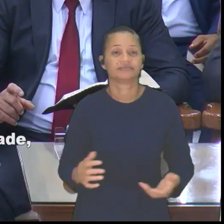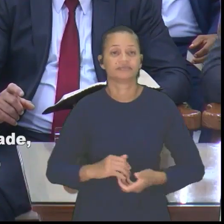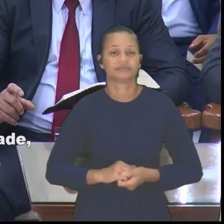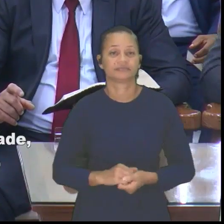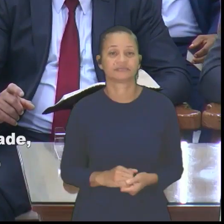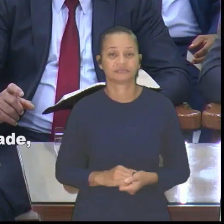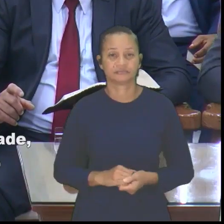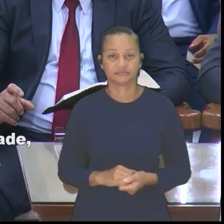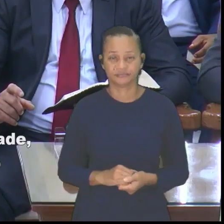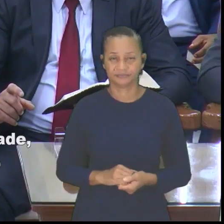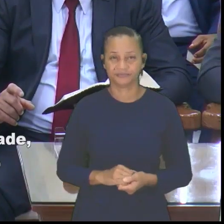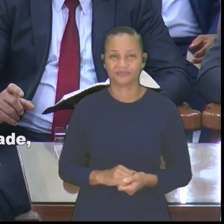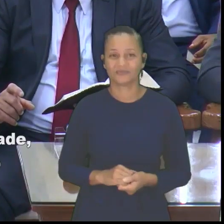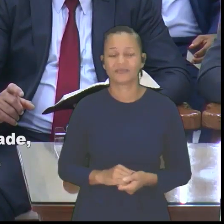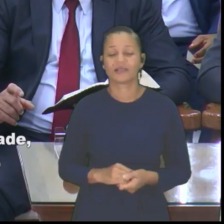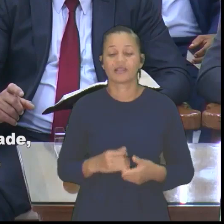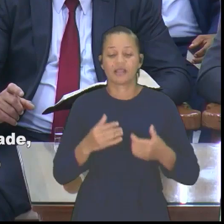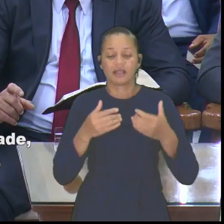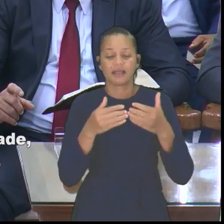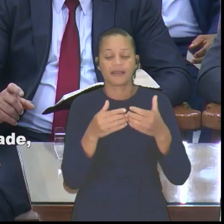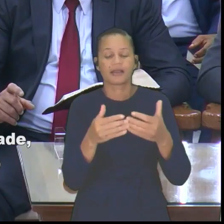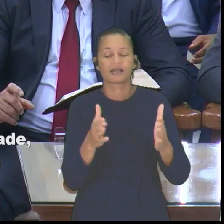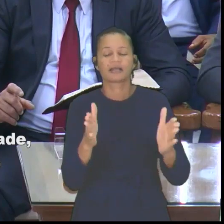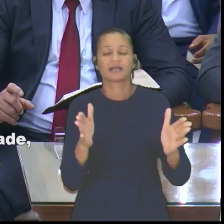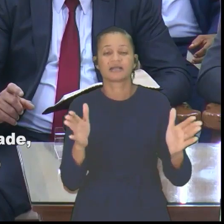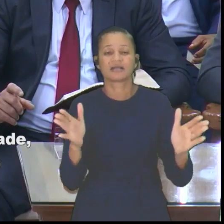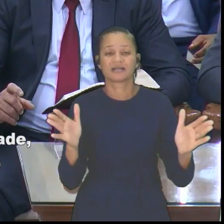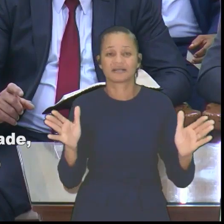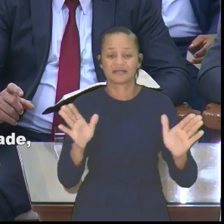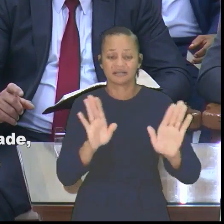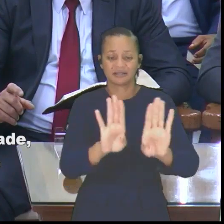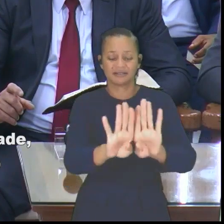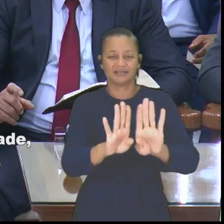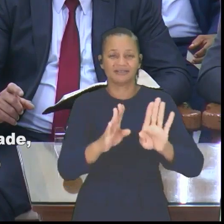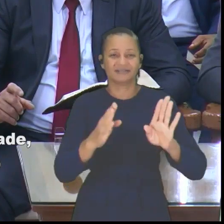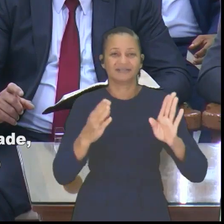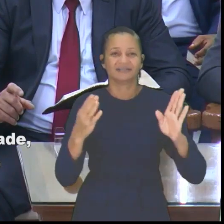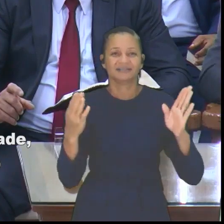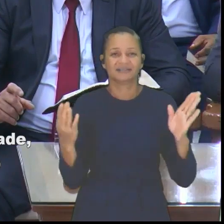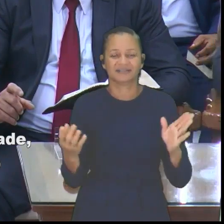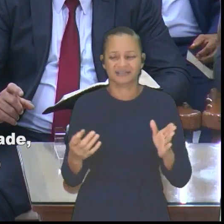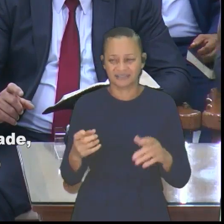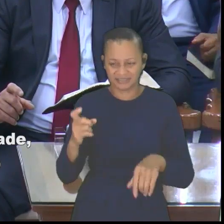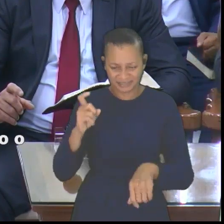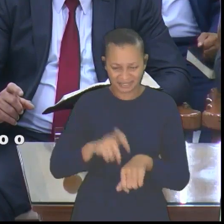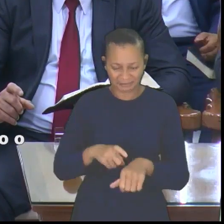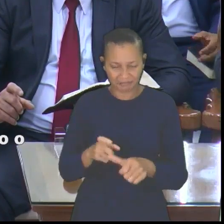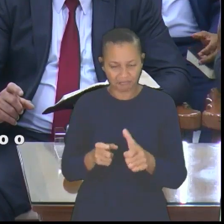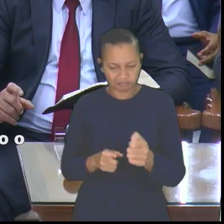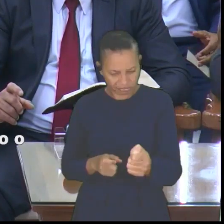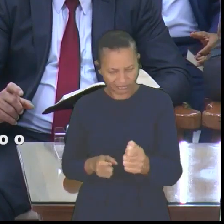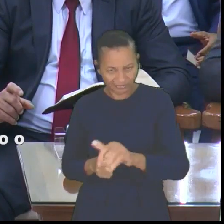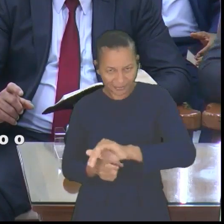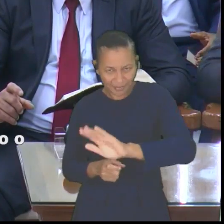A qual se lhe abriu. E tinha coisa automática lá,